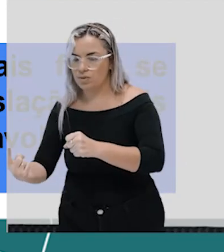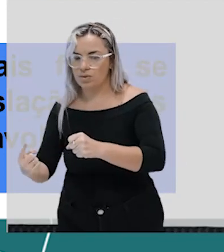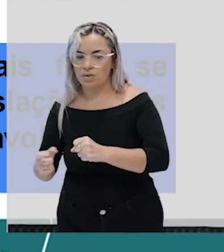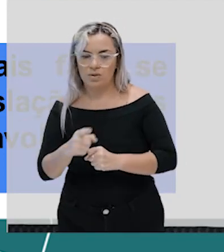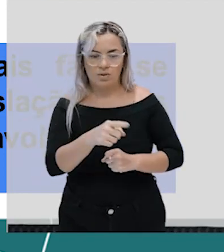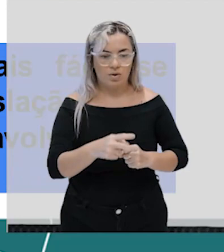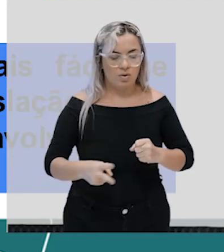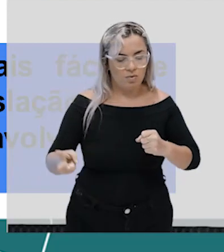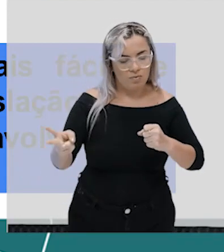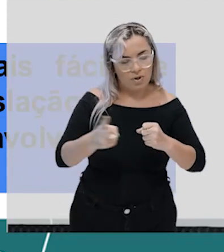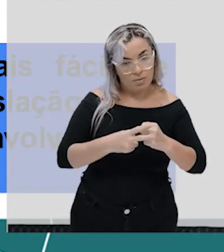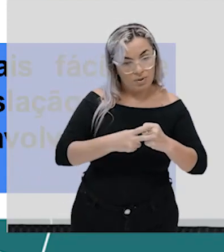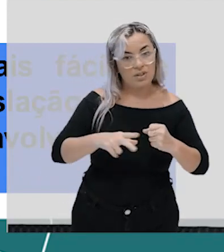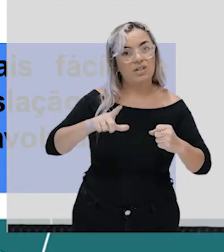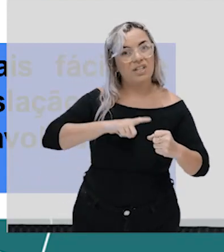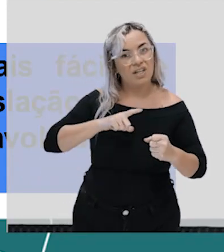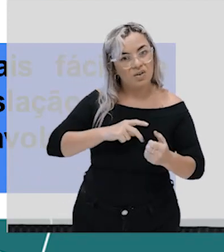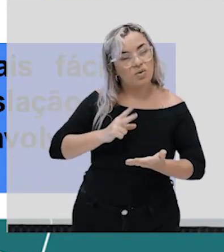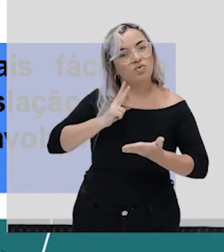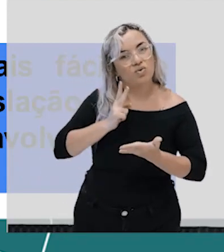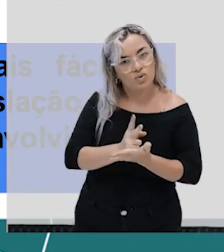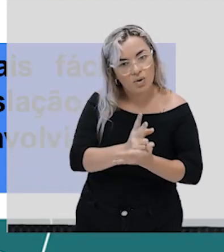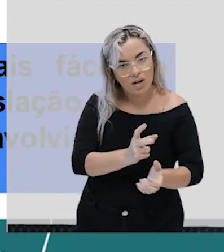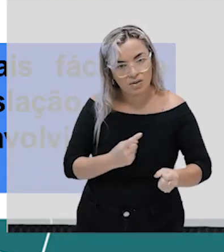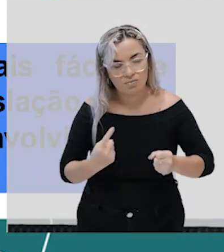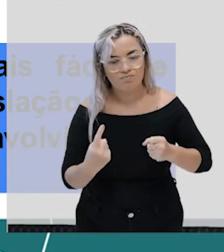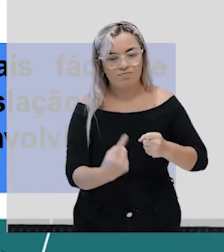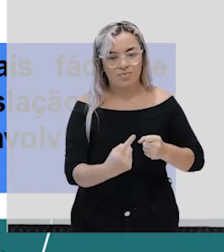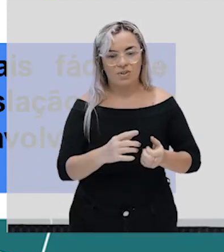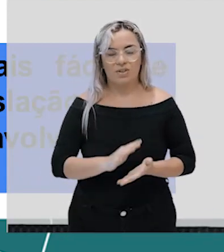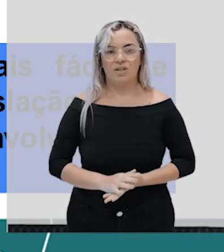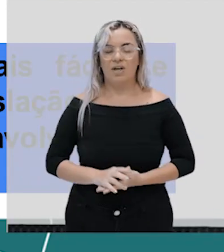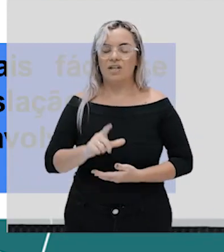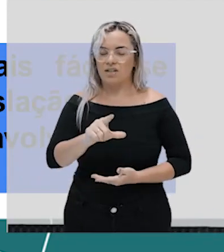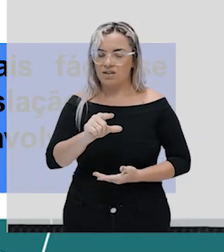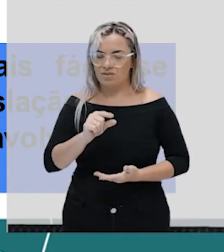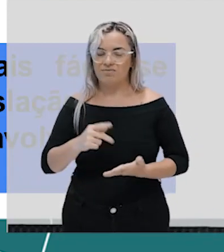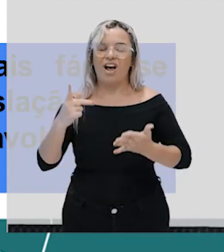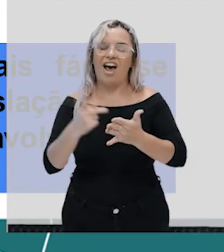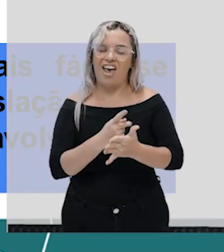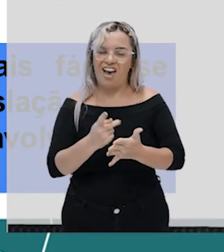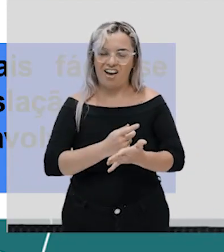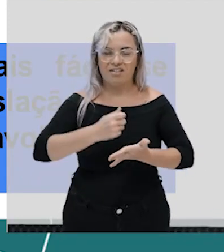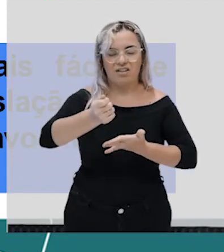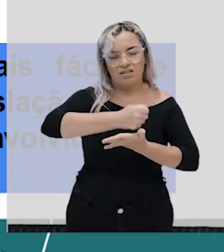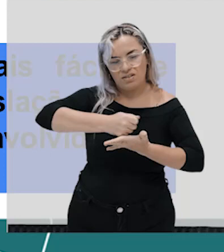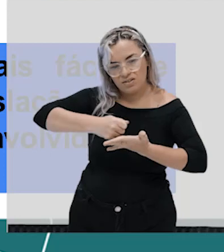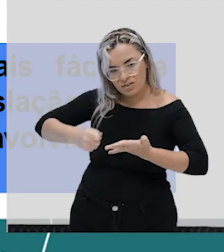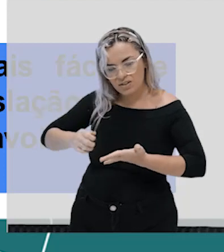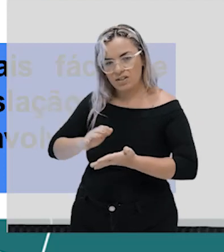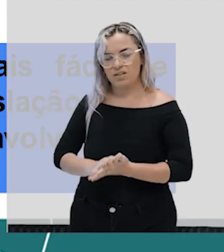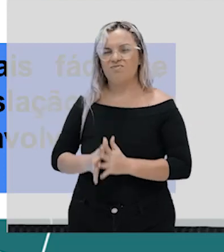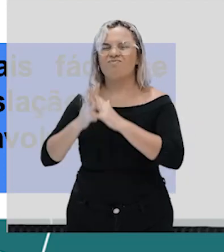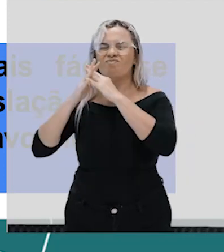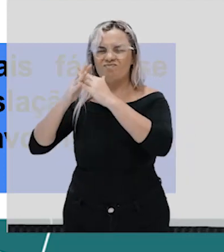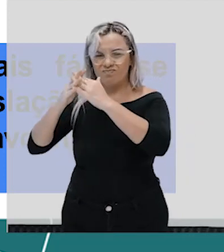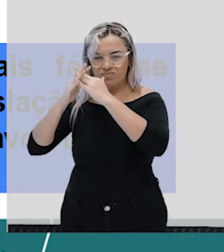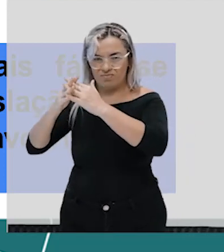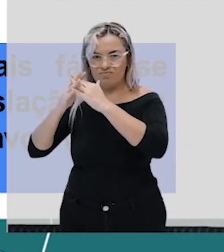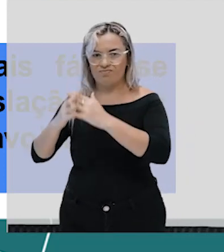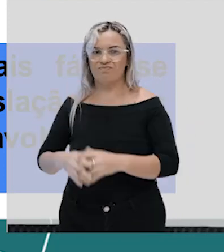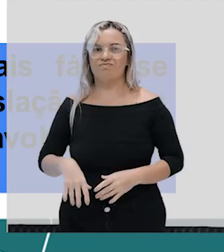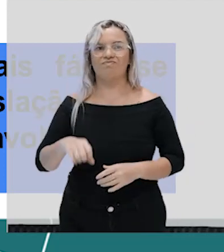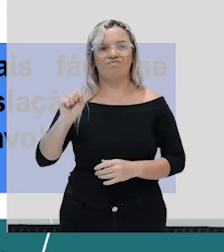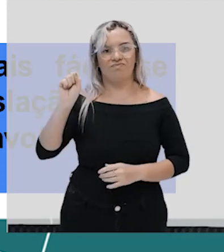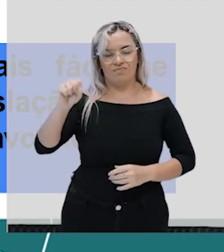o verbo tem que ficar no singular. E a opção está errada por isso, tá bom? Aí dá para confundir?